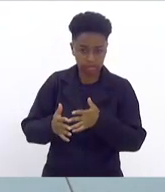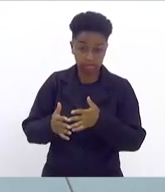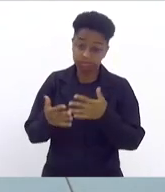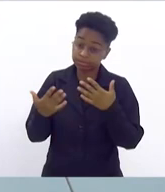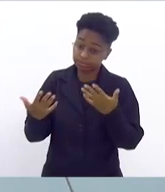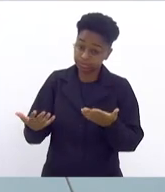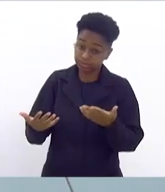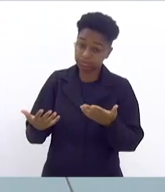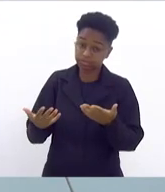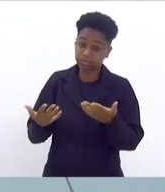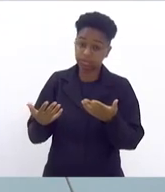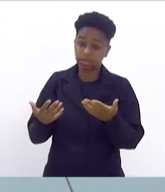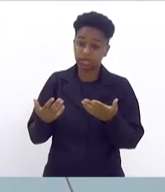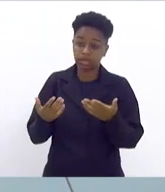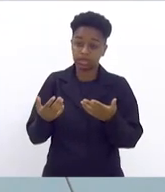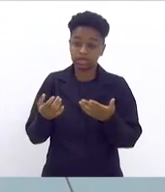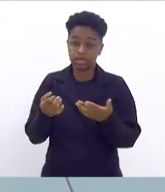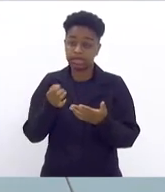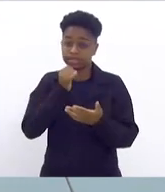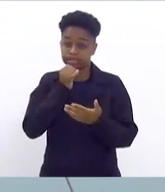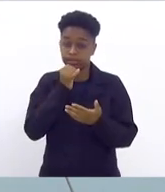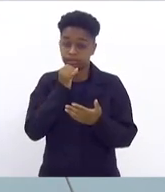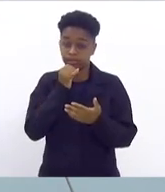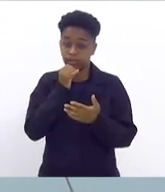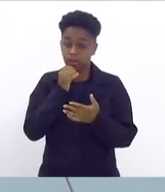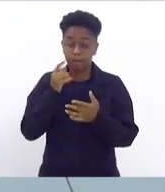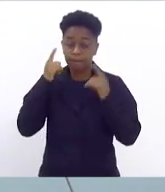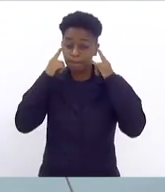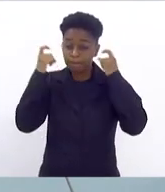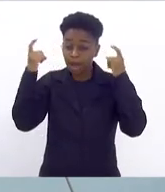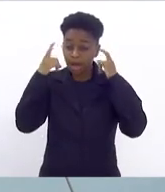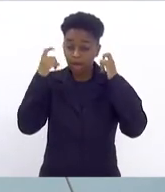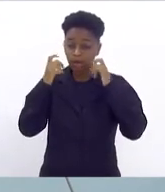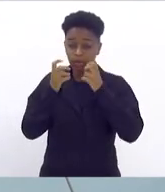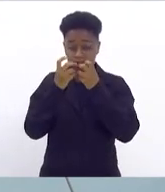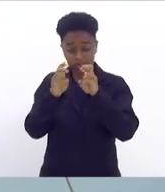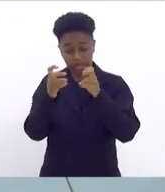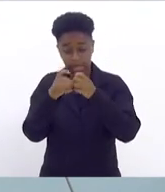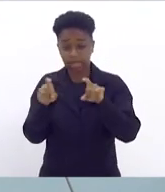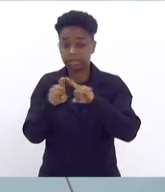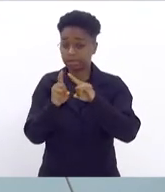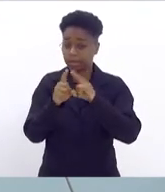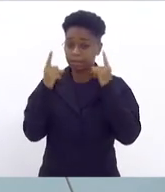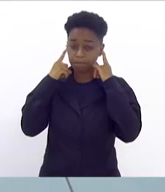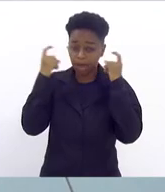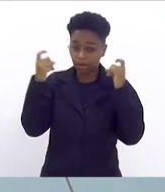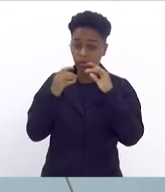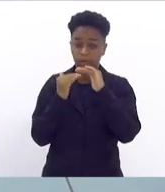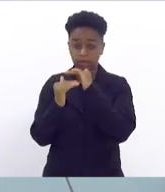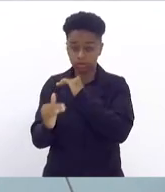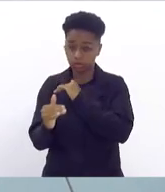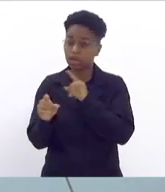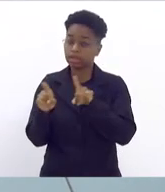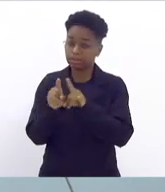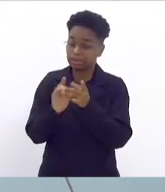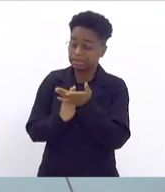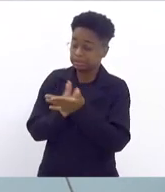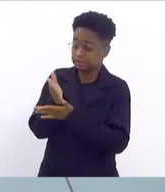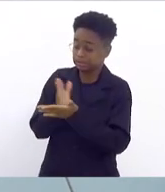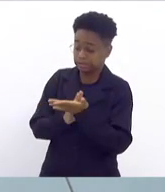das composições em túneis, em outros ambientes, também traz um ruído em